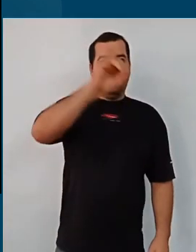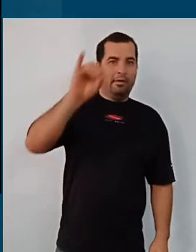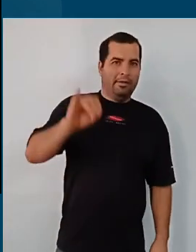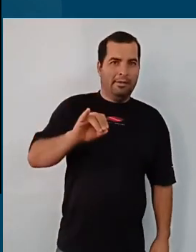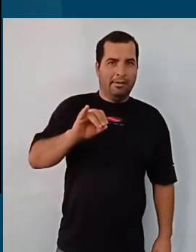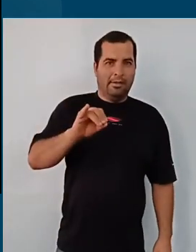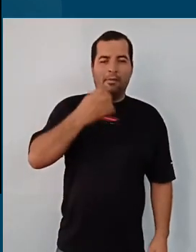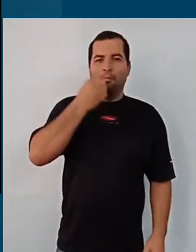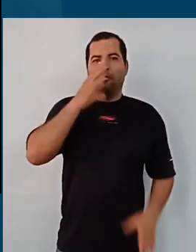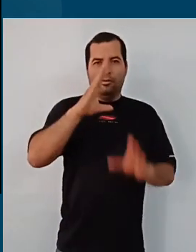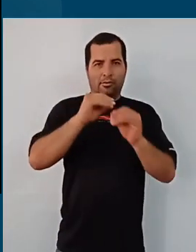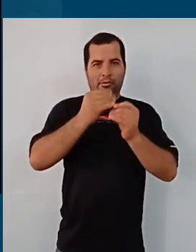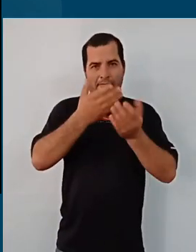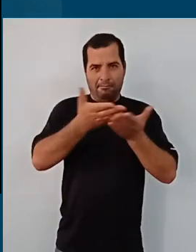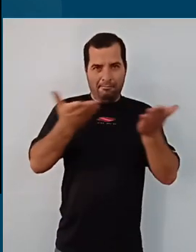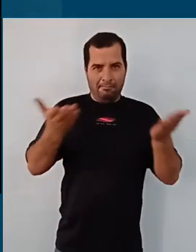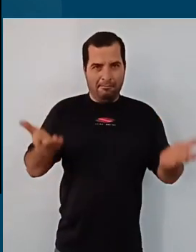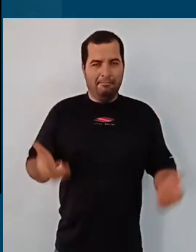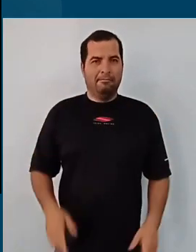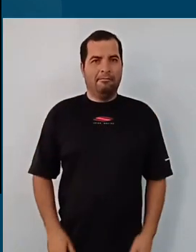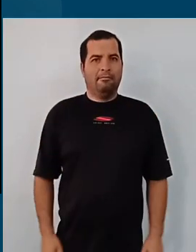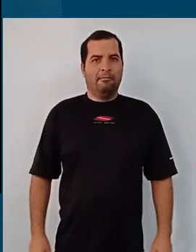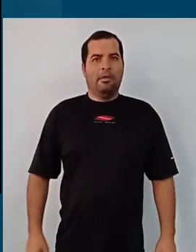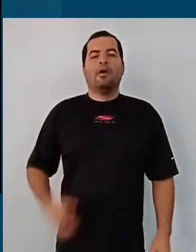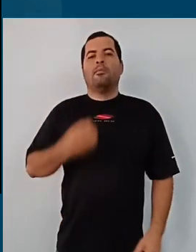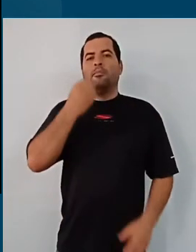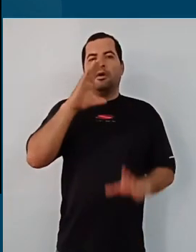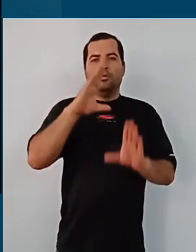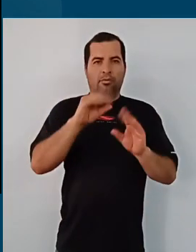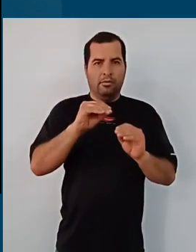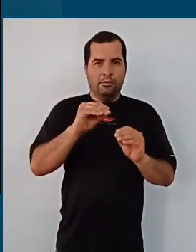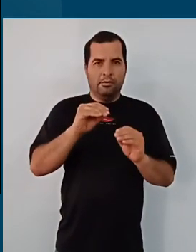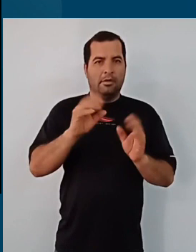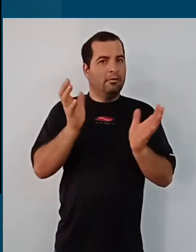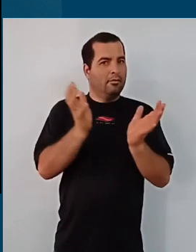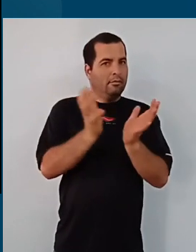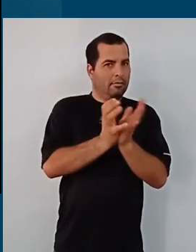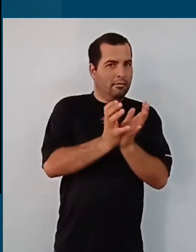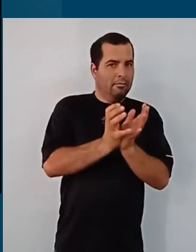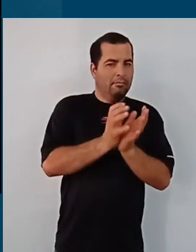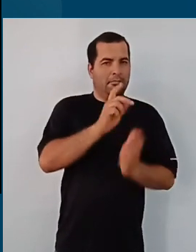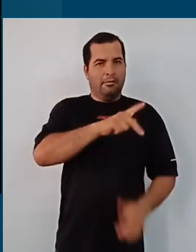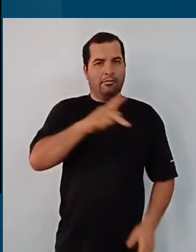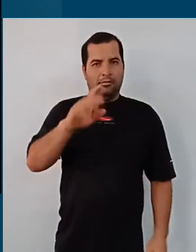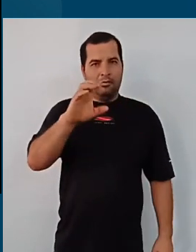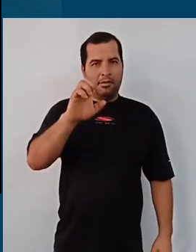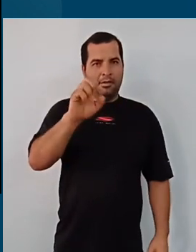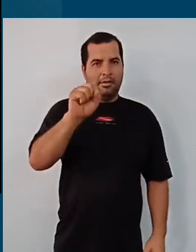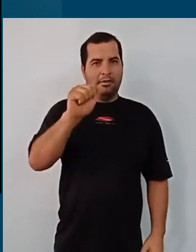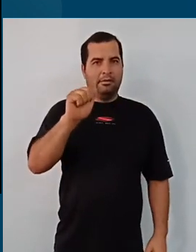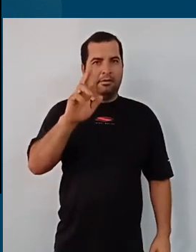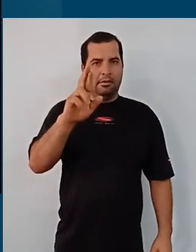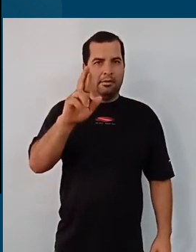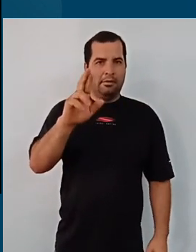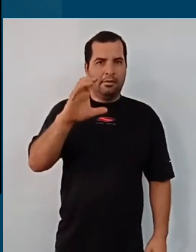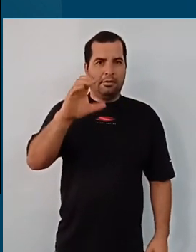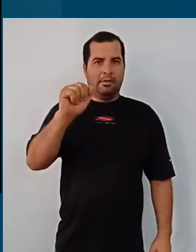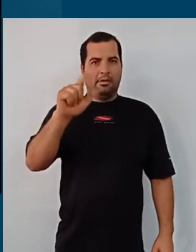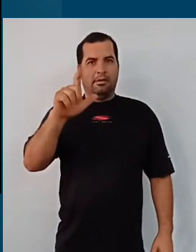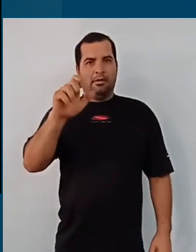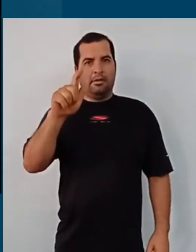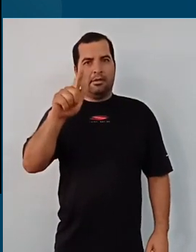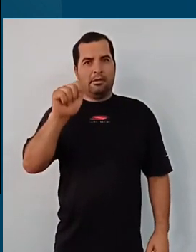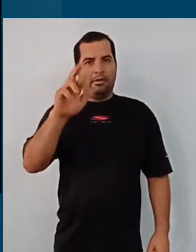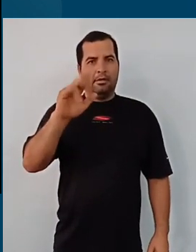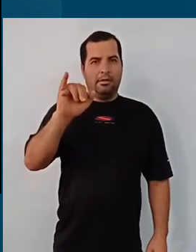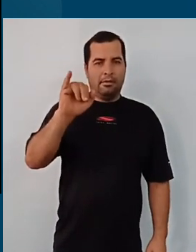Olá, boa noite a todos. Boa noite à equipe do professor César Caligari, que já está aqui conosco também, logo